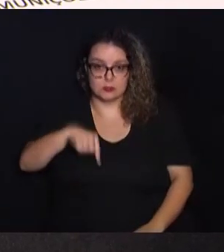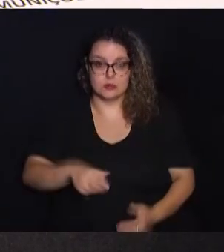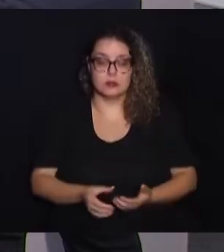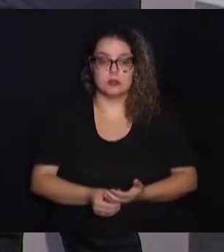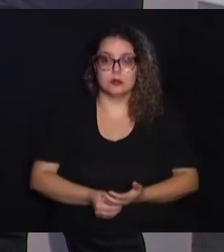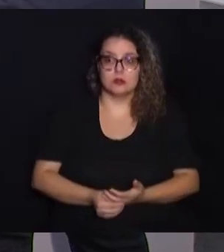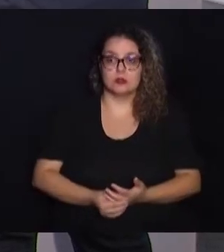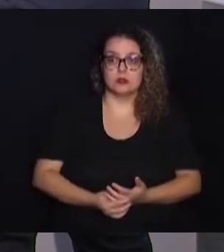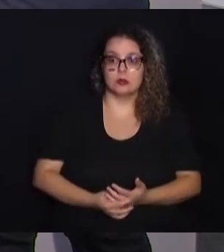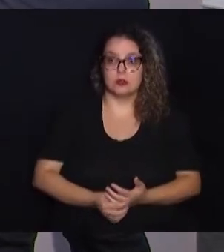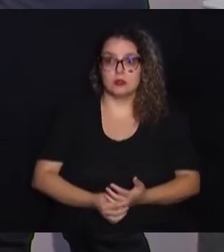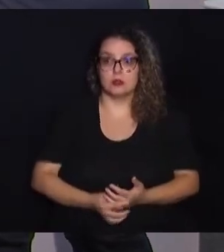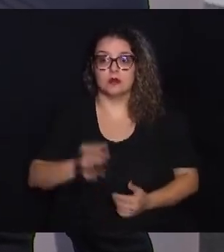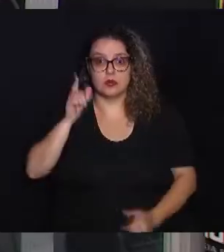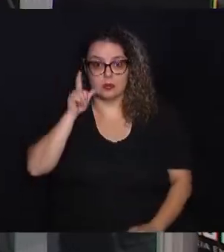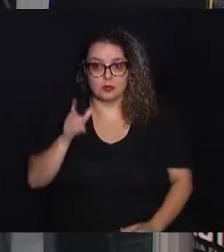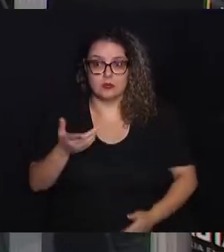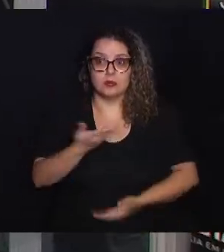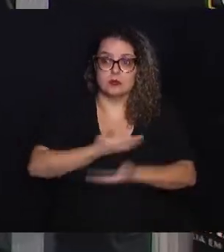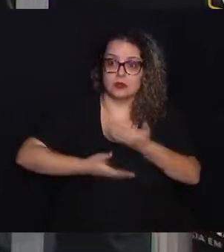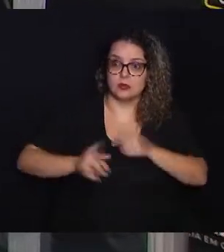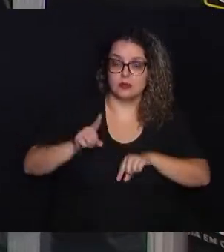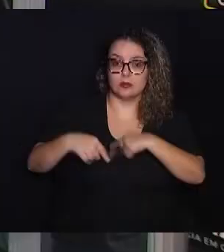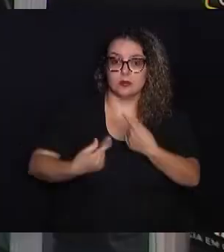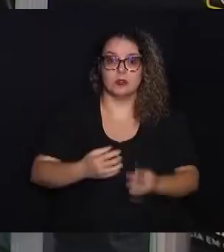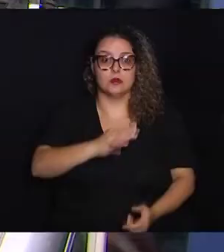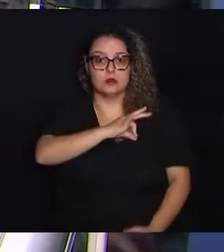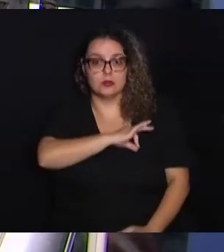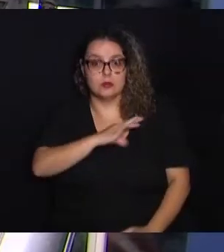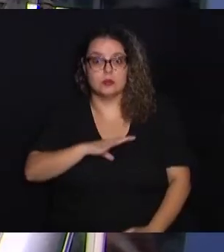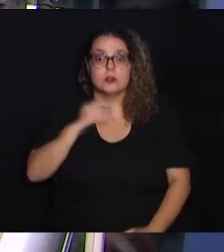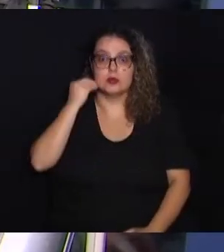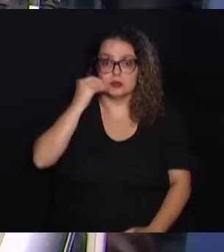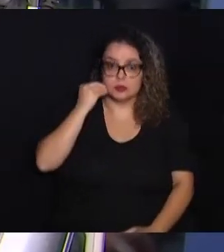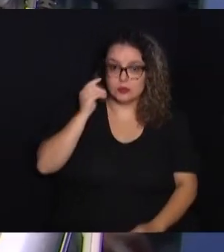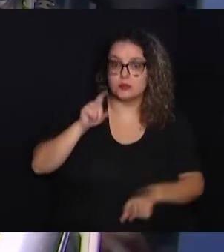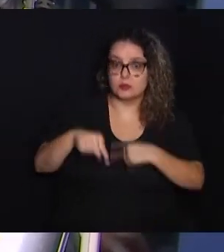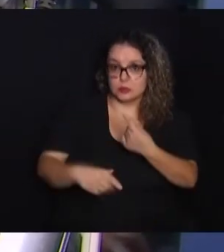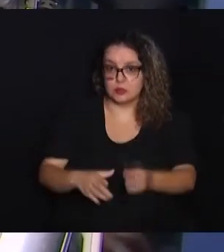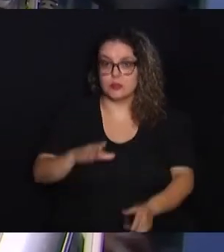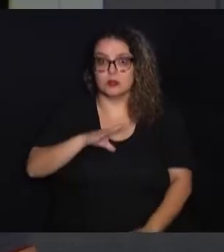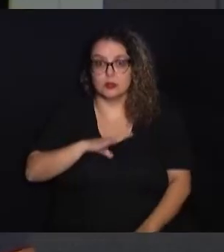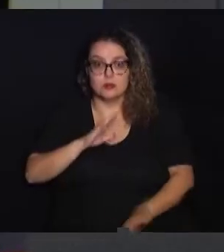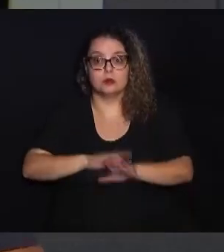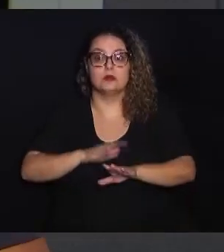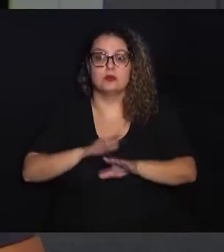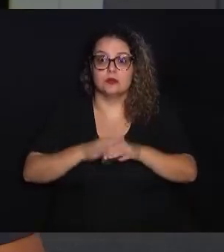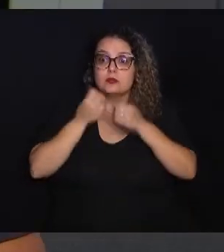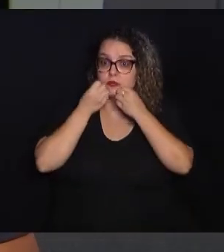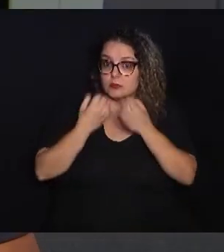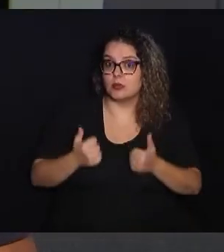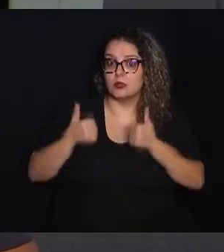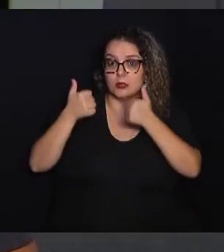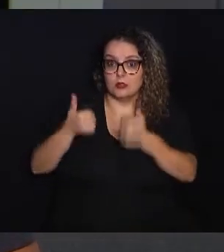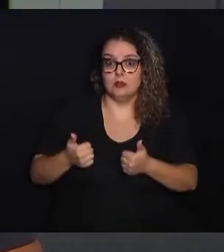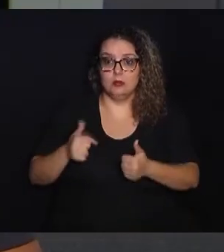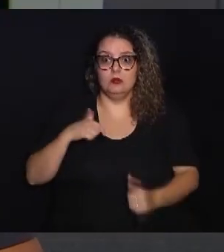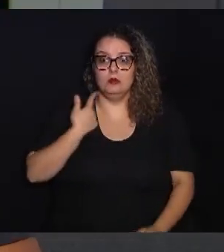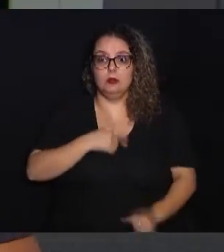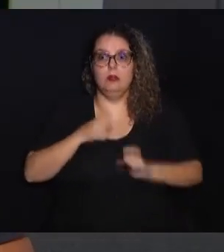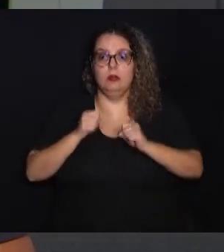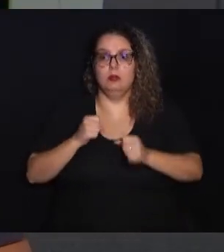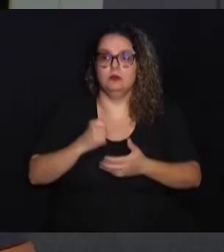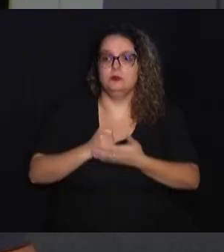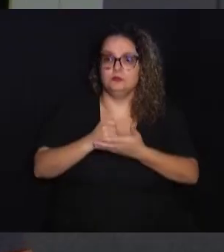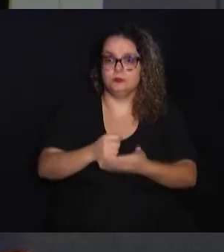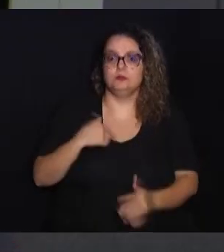aqui a gente consegue interagir com outros guardas e adquirir experiências de outras cidades que funcionaram,